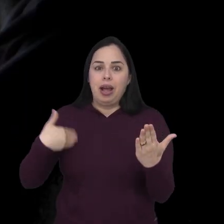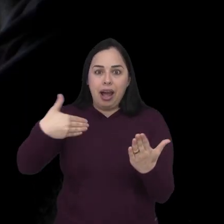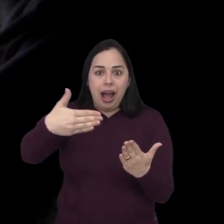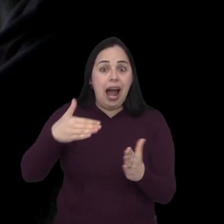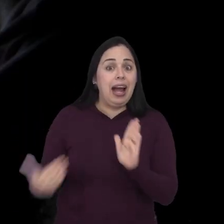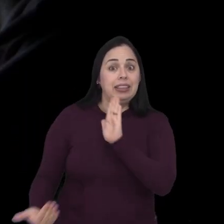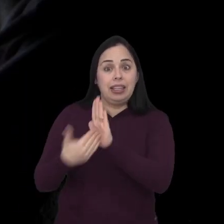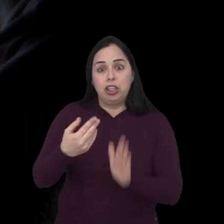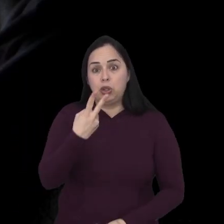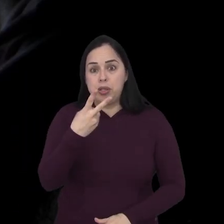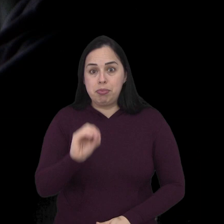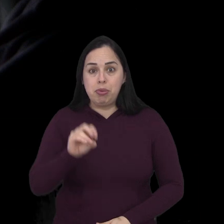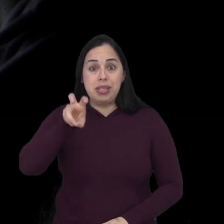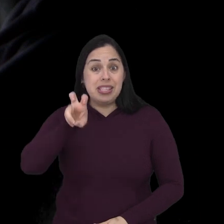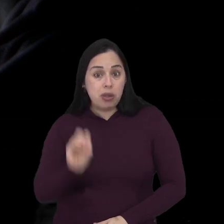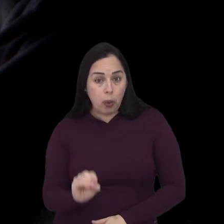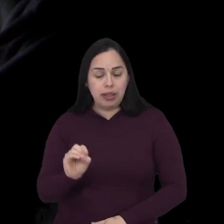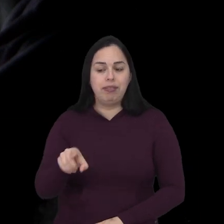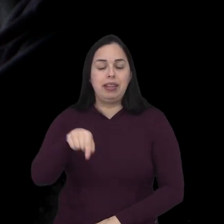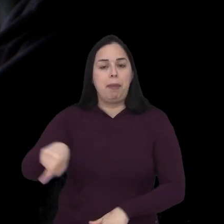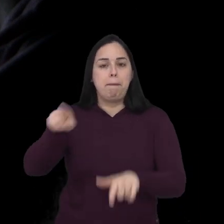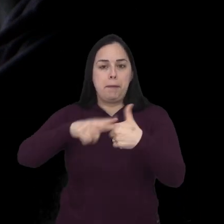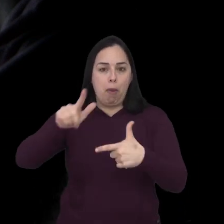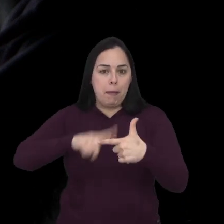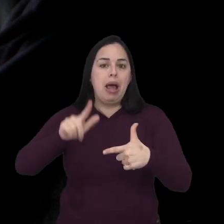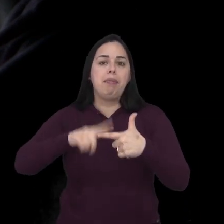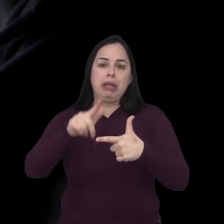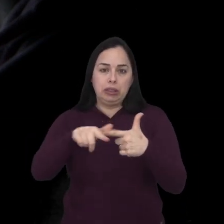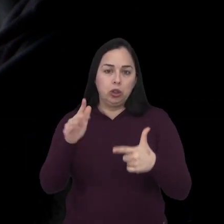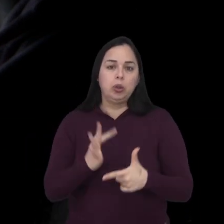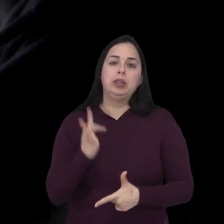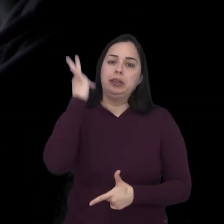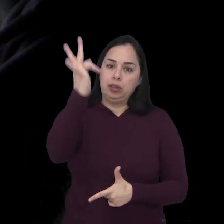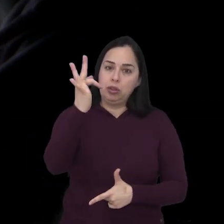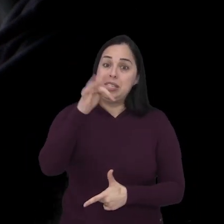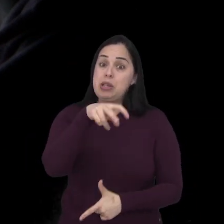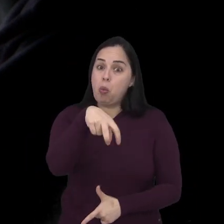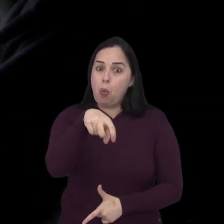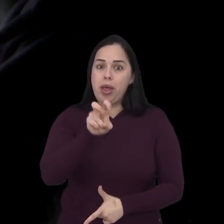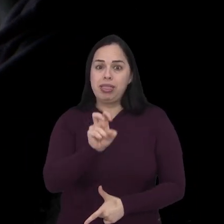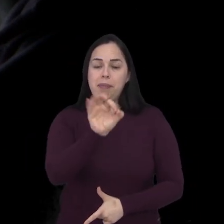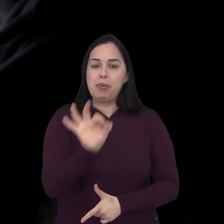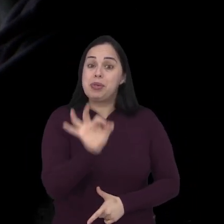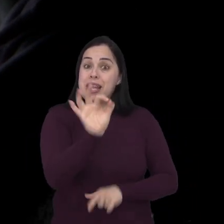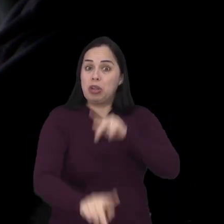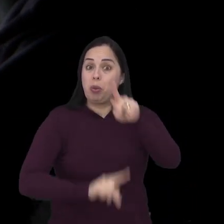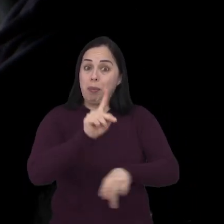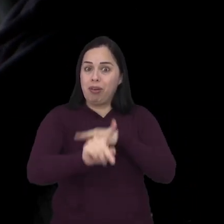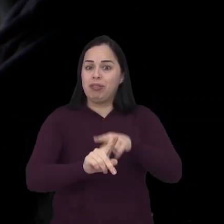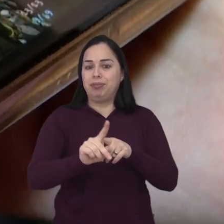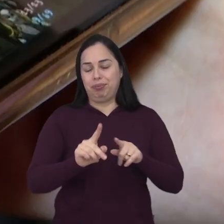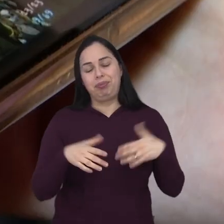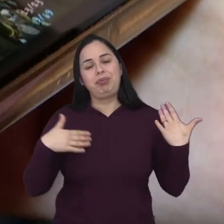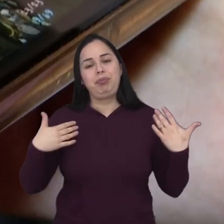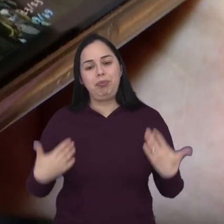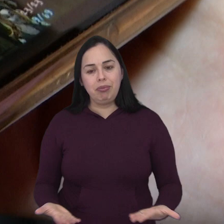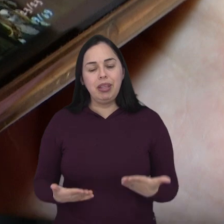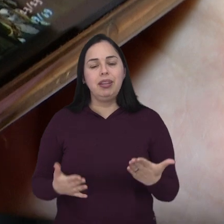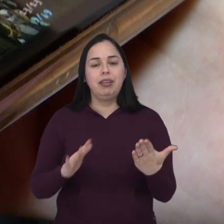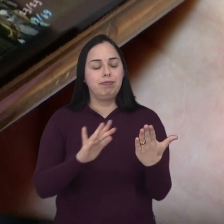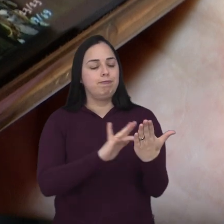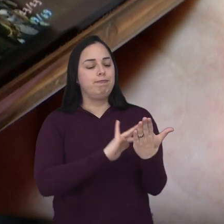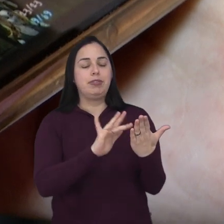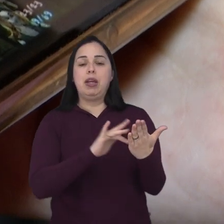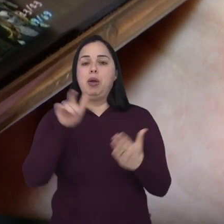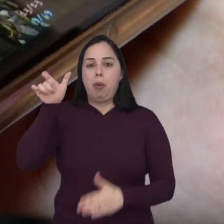estima que até 2050 metade da população vai ter miopia relacionada ao uso das telas.